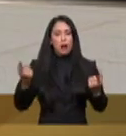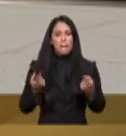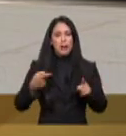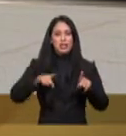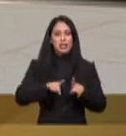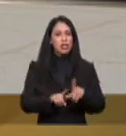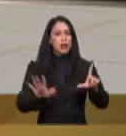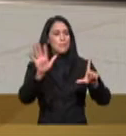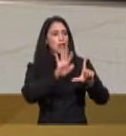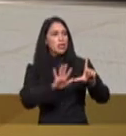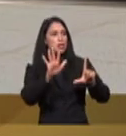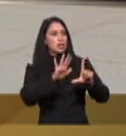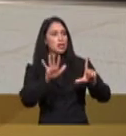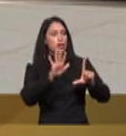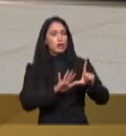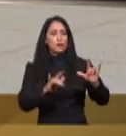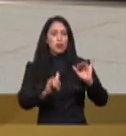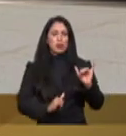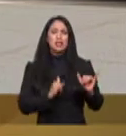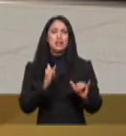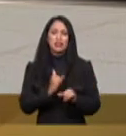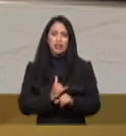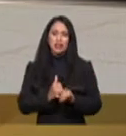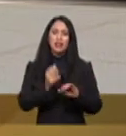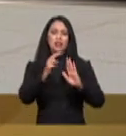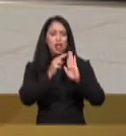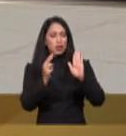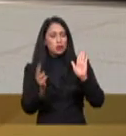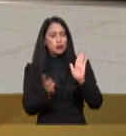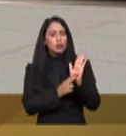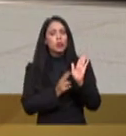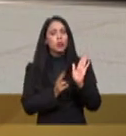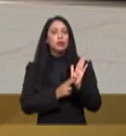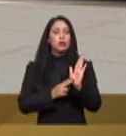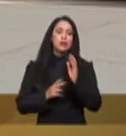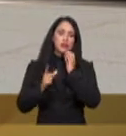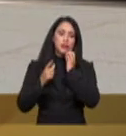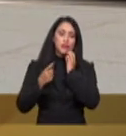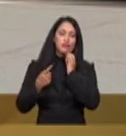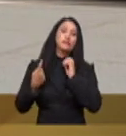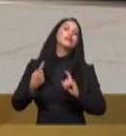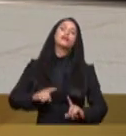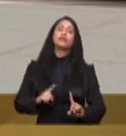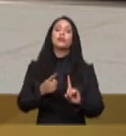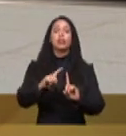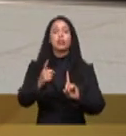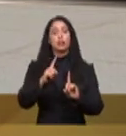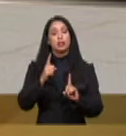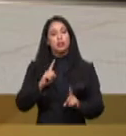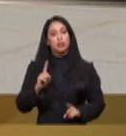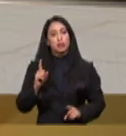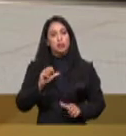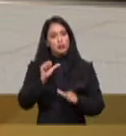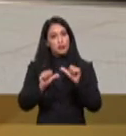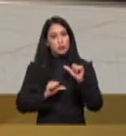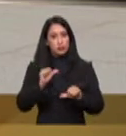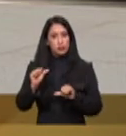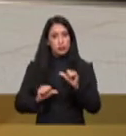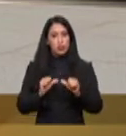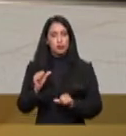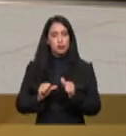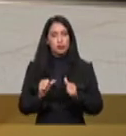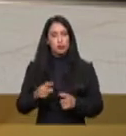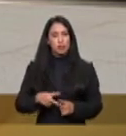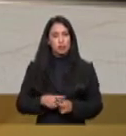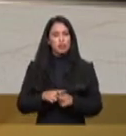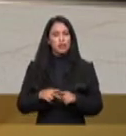com plataformas digitais e intensa normatização para fazer frente aos desafios das aceleradas mudanças nas